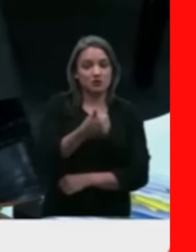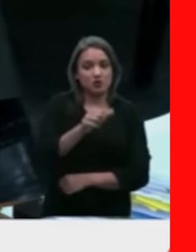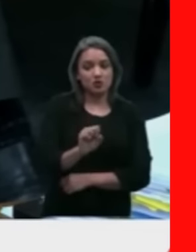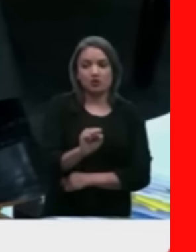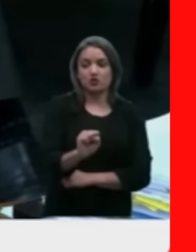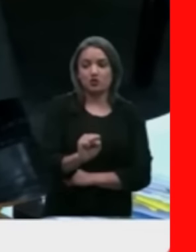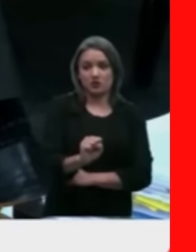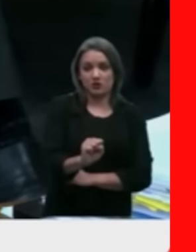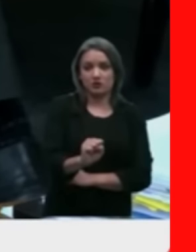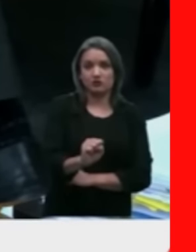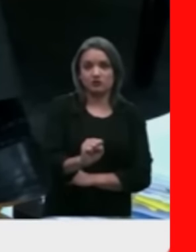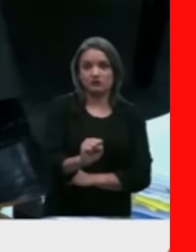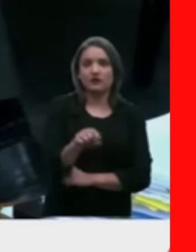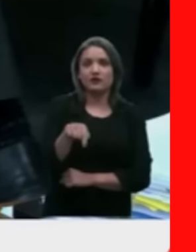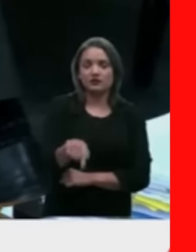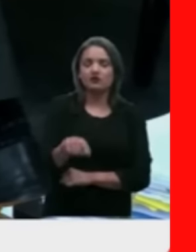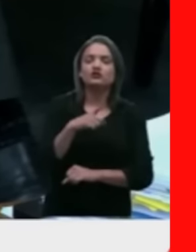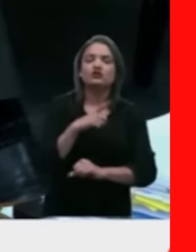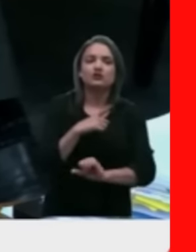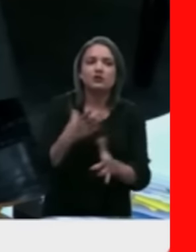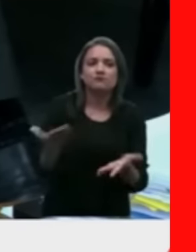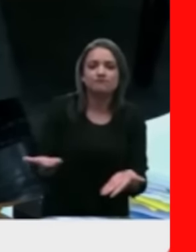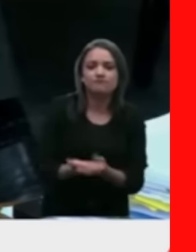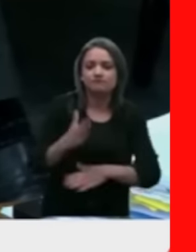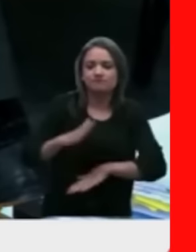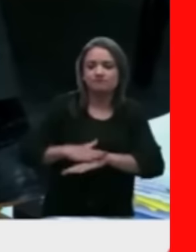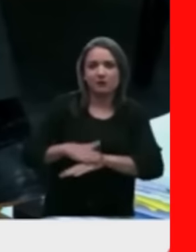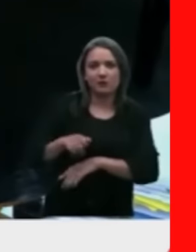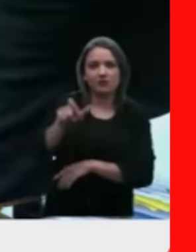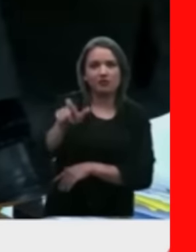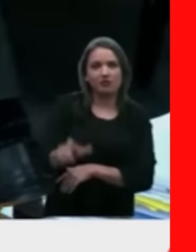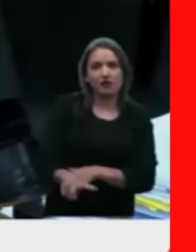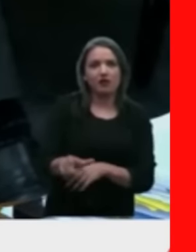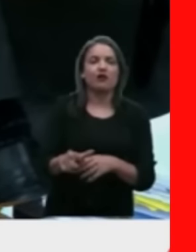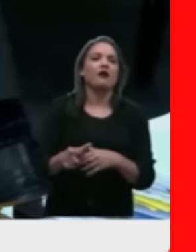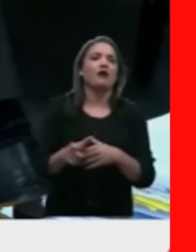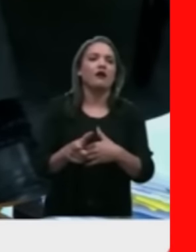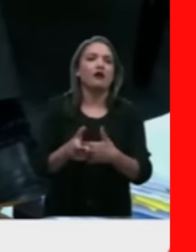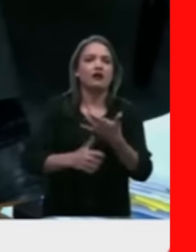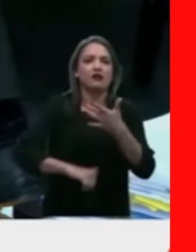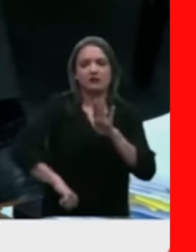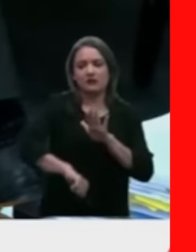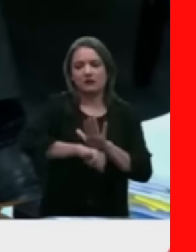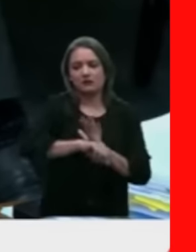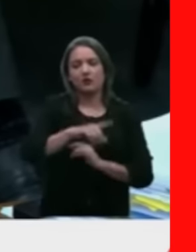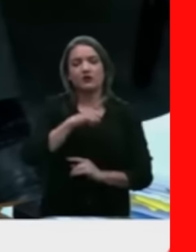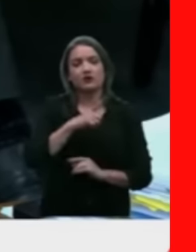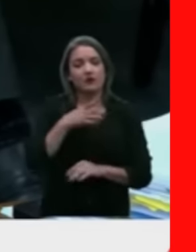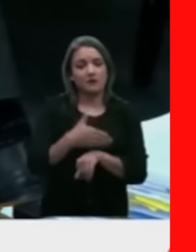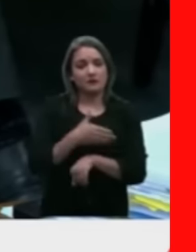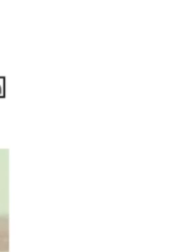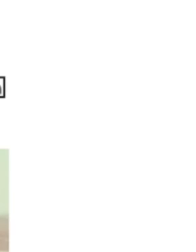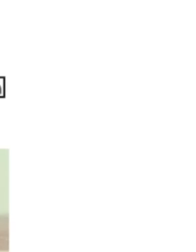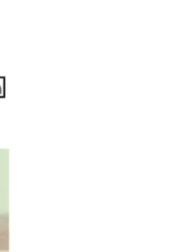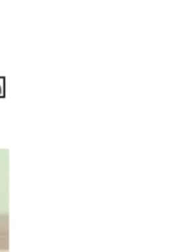era um procedimento instaurado de ofício, uma representação criminal, na qual só participavam Ministério Público e